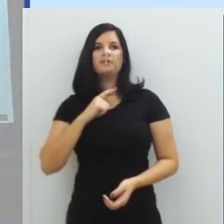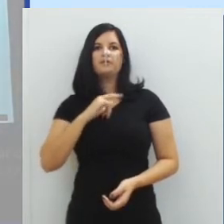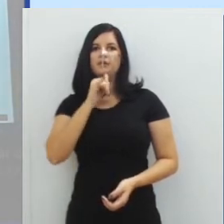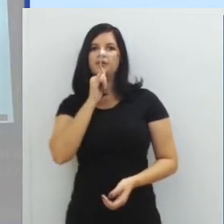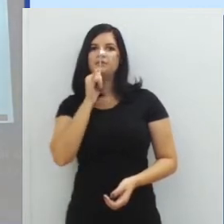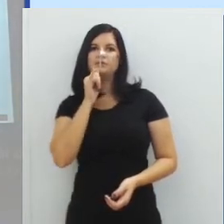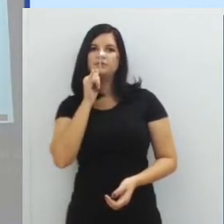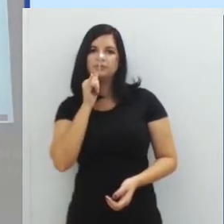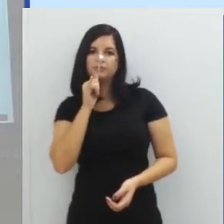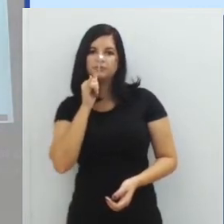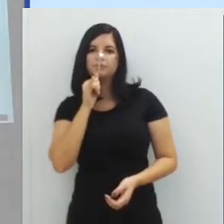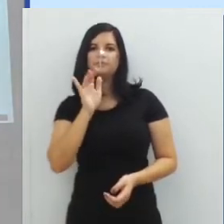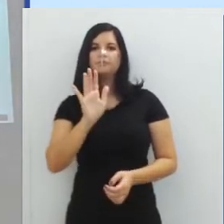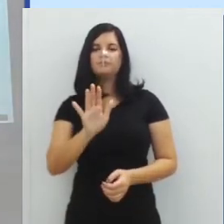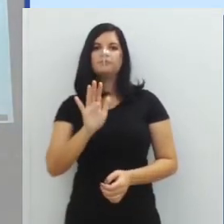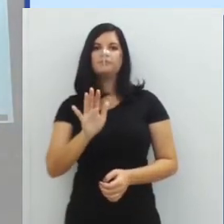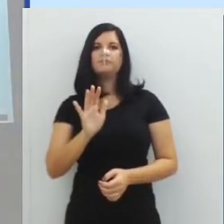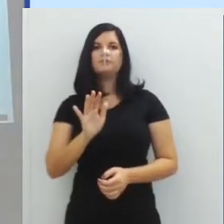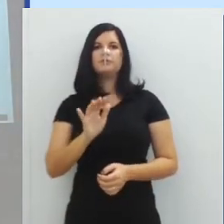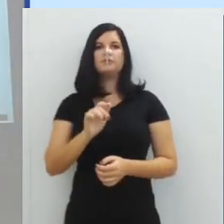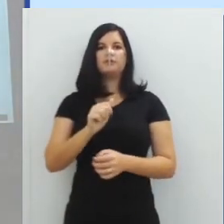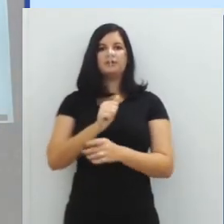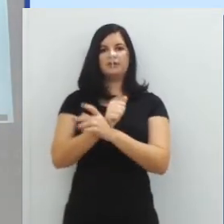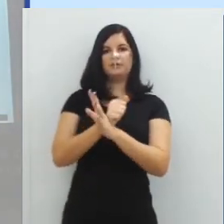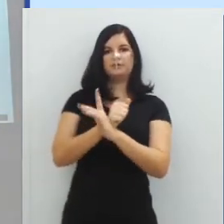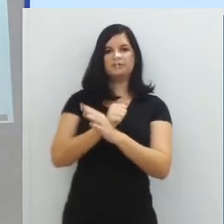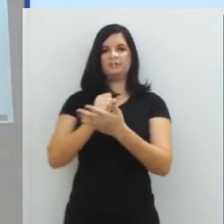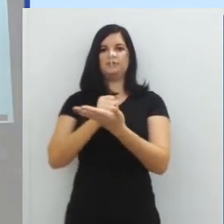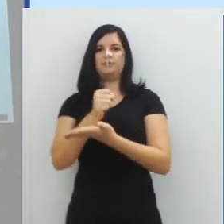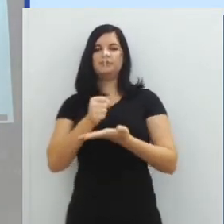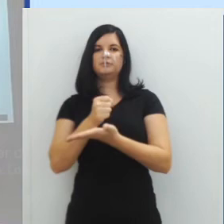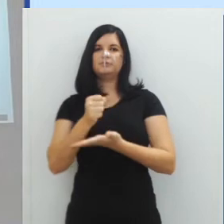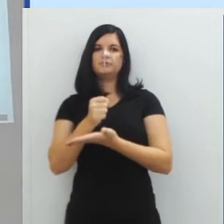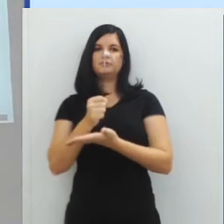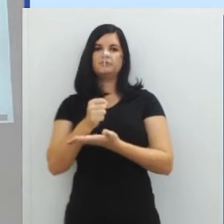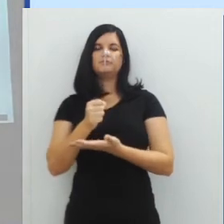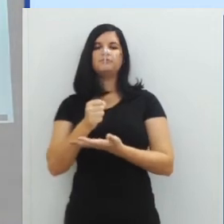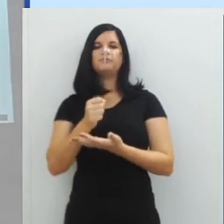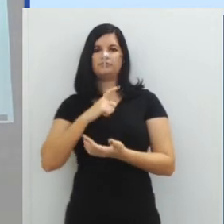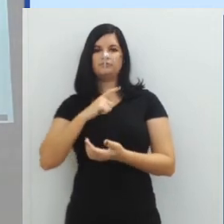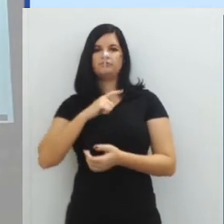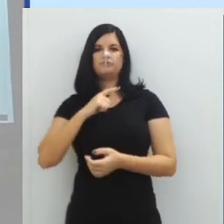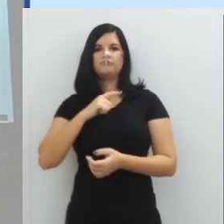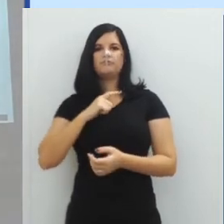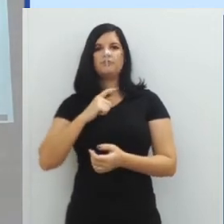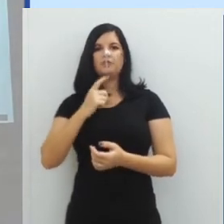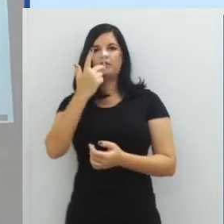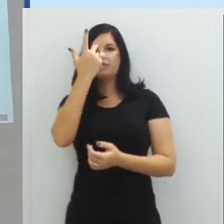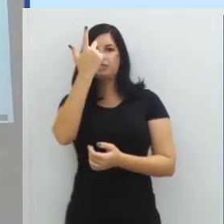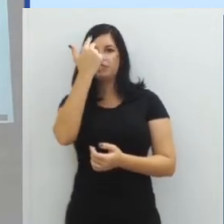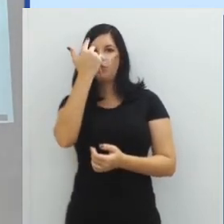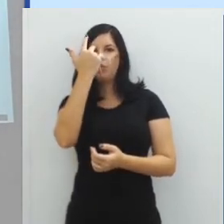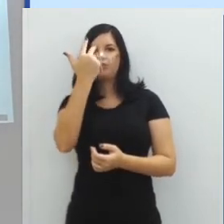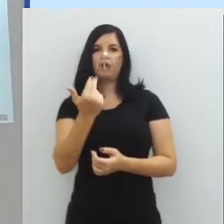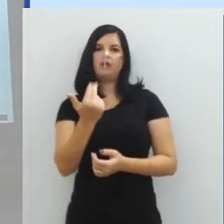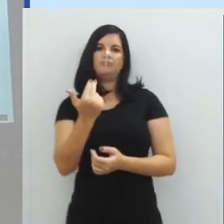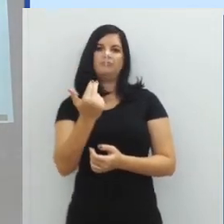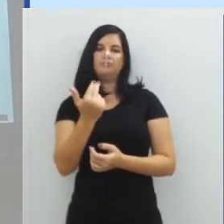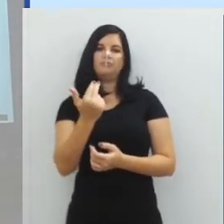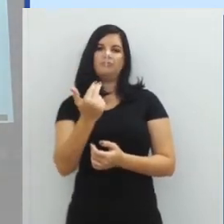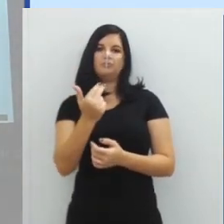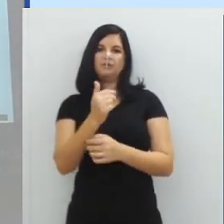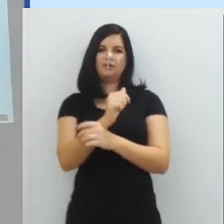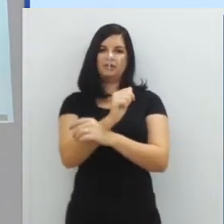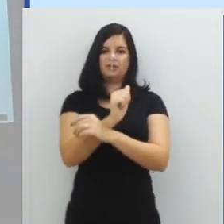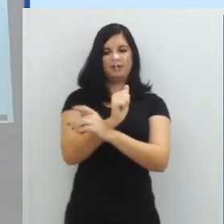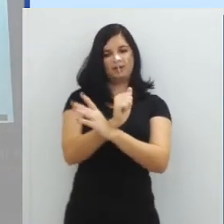de uma reação de ácido básico, também conhecido como reação de neutralização, porque a parte ácida